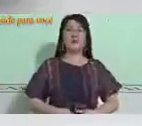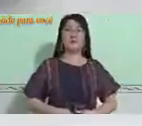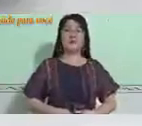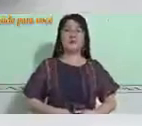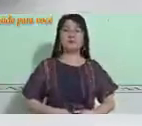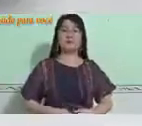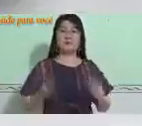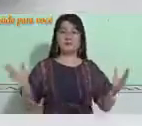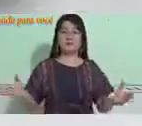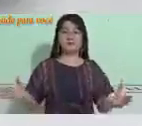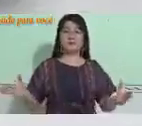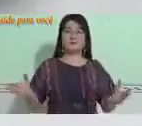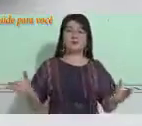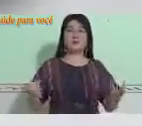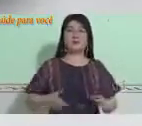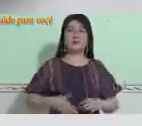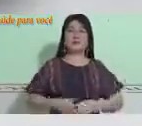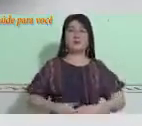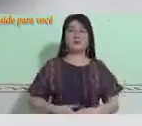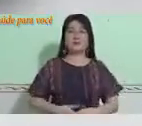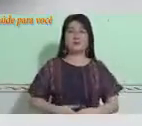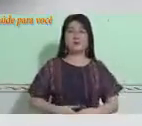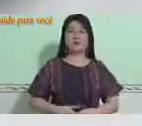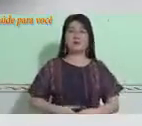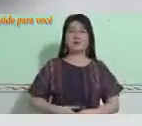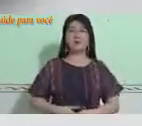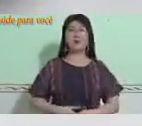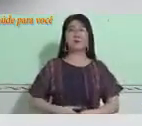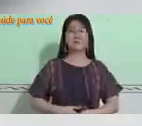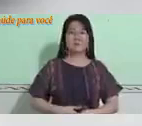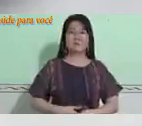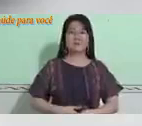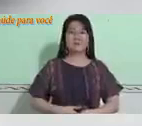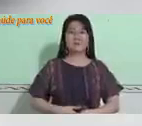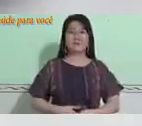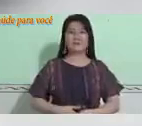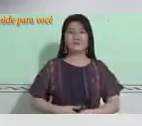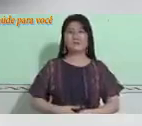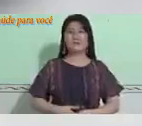beber água durante e após a atividade física.